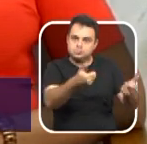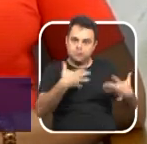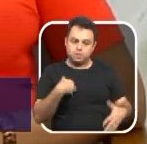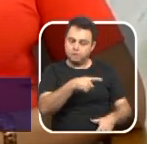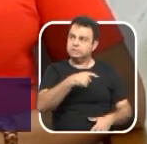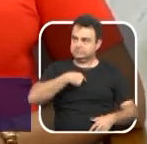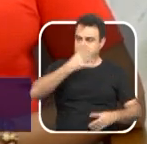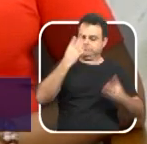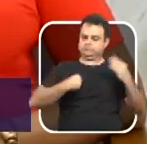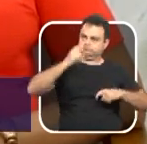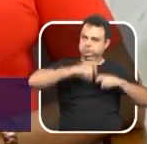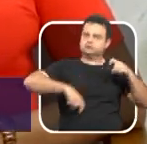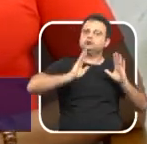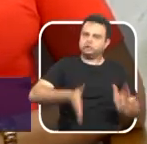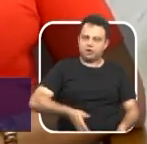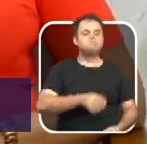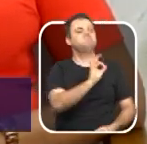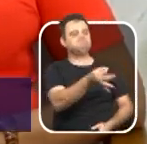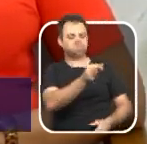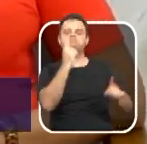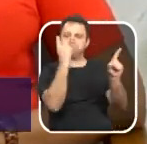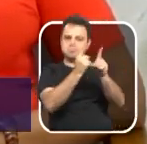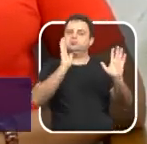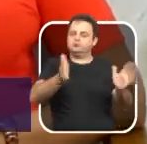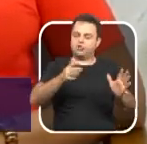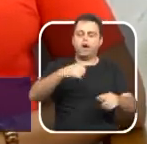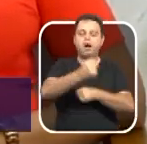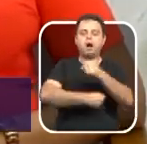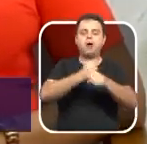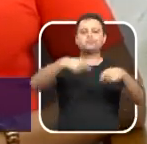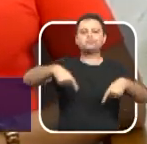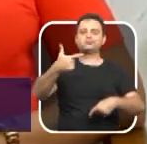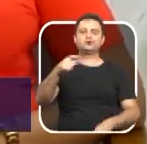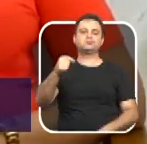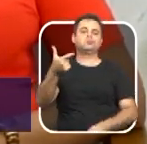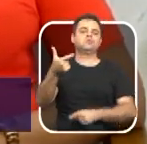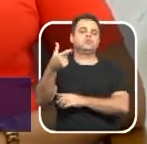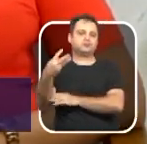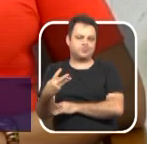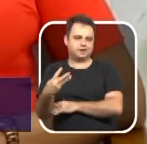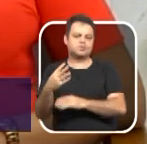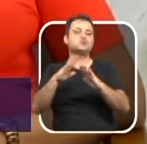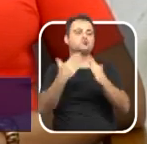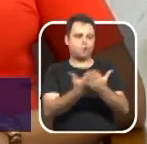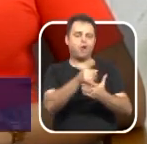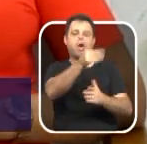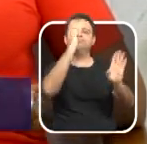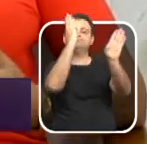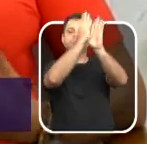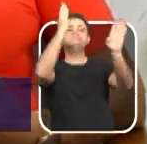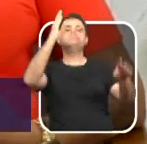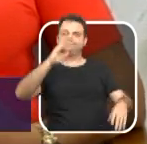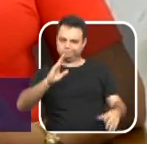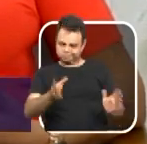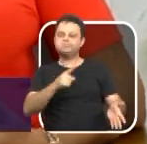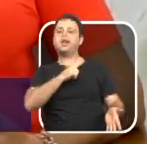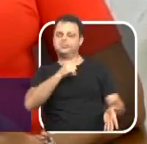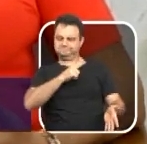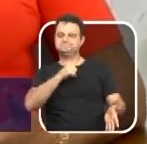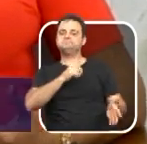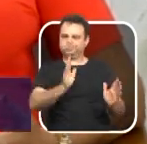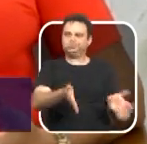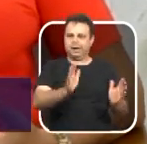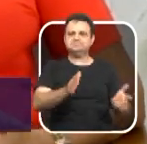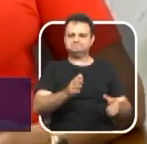isso não está certo, eu vou contar. E contou. E a gente descobriu quem era, né? Então, o incentivo a